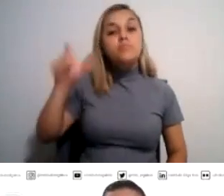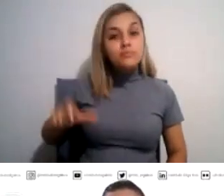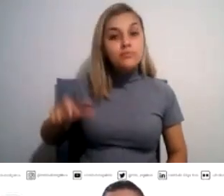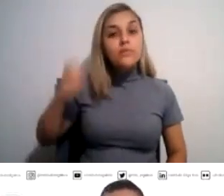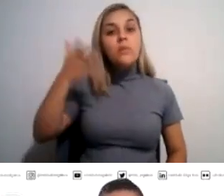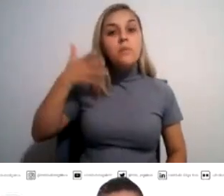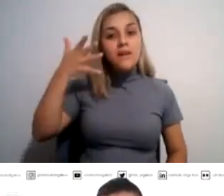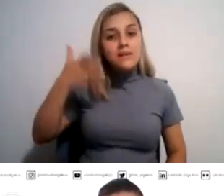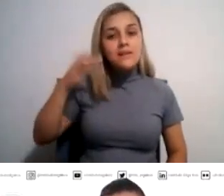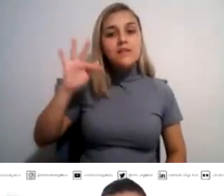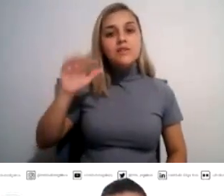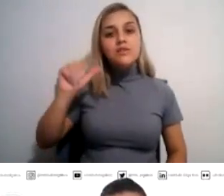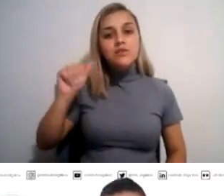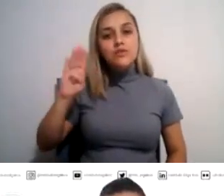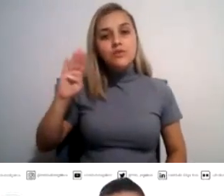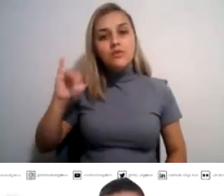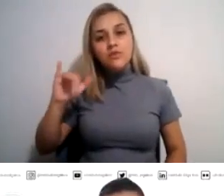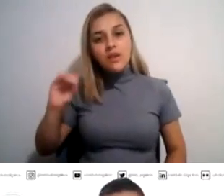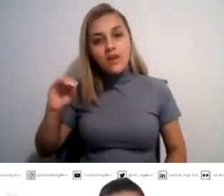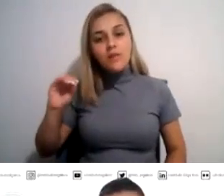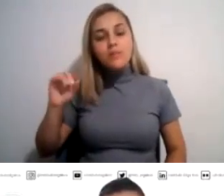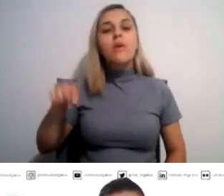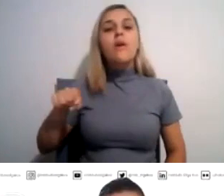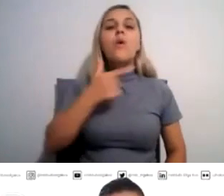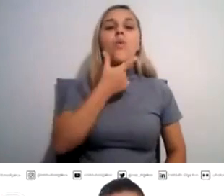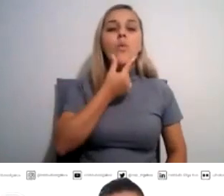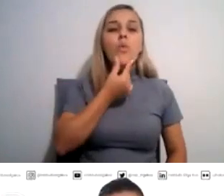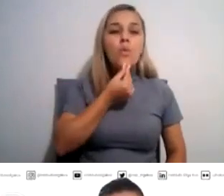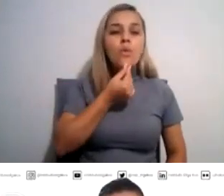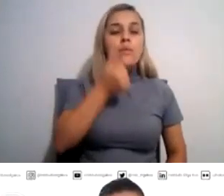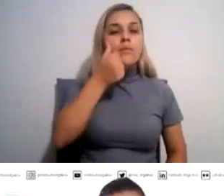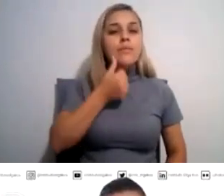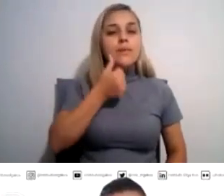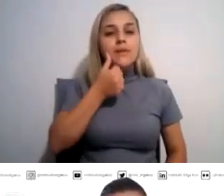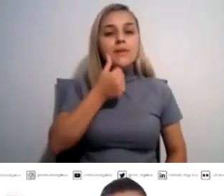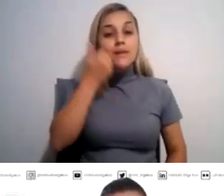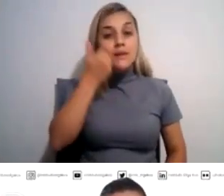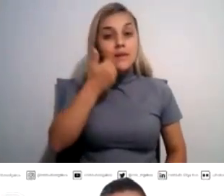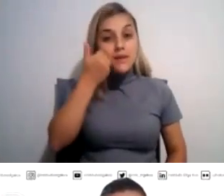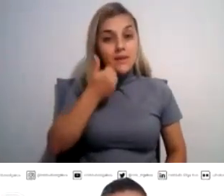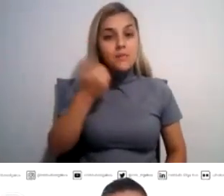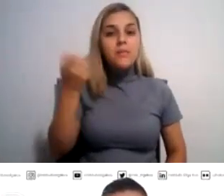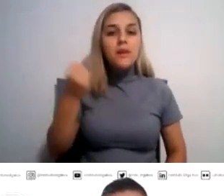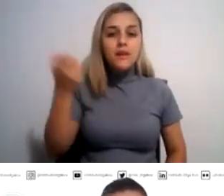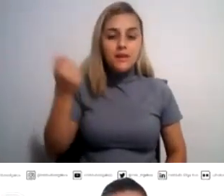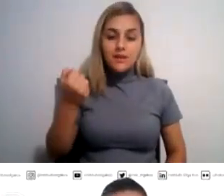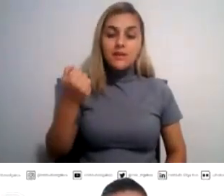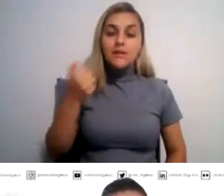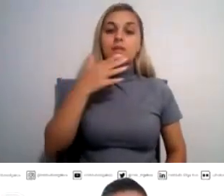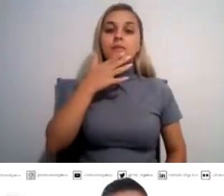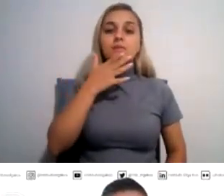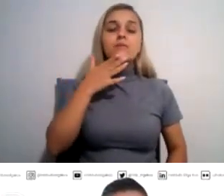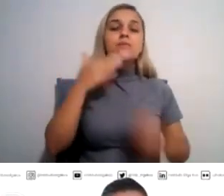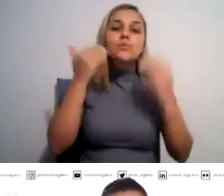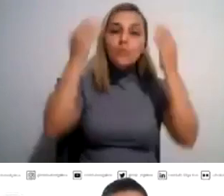noite, ele é um homem branco, de pele clara, tem cabelos